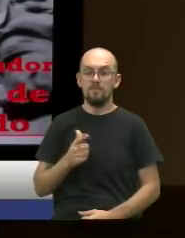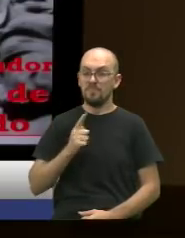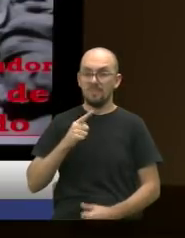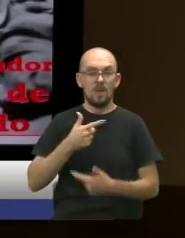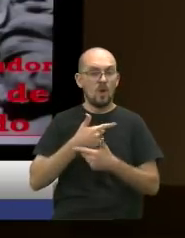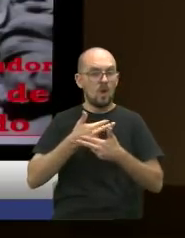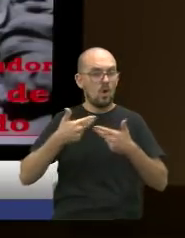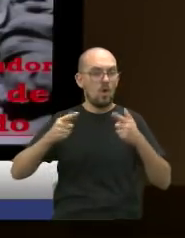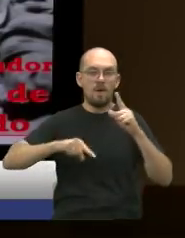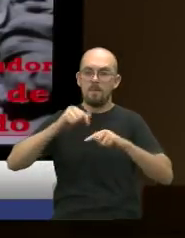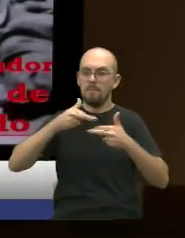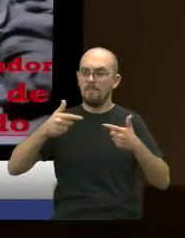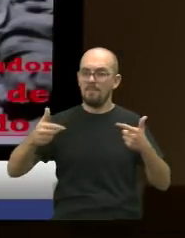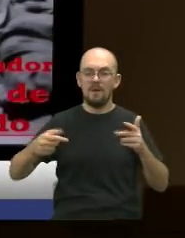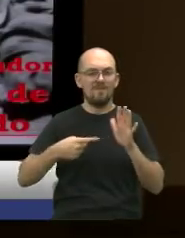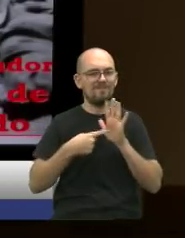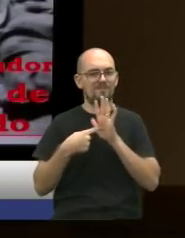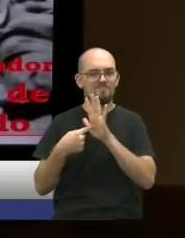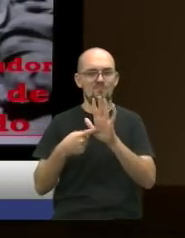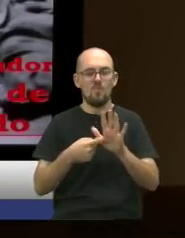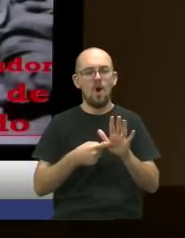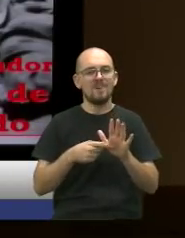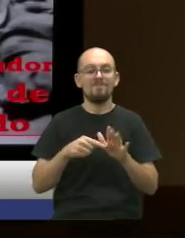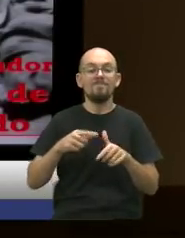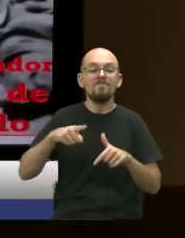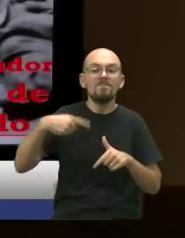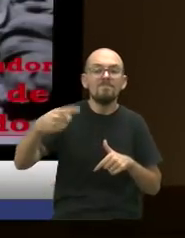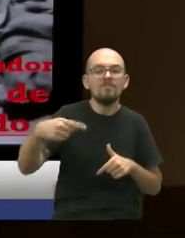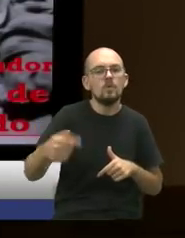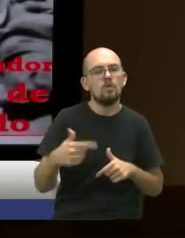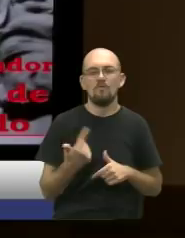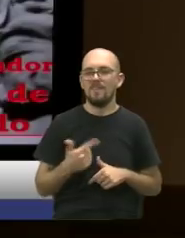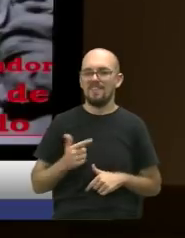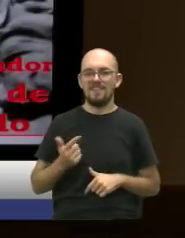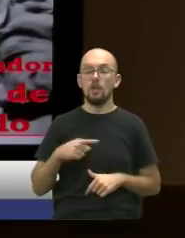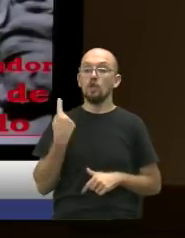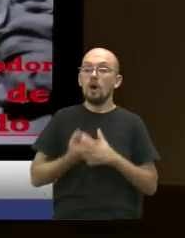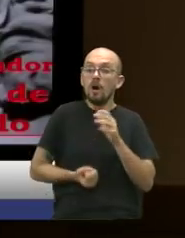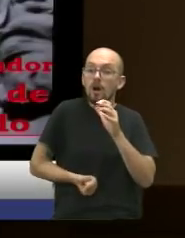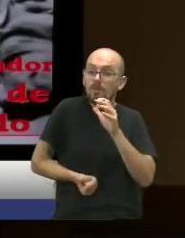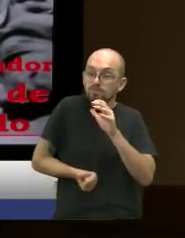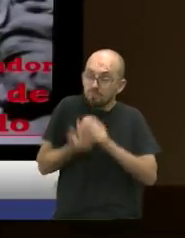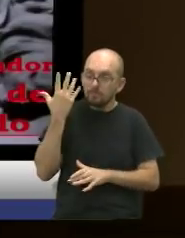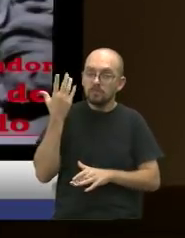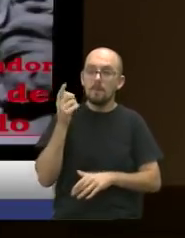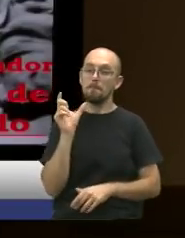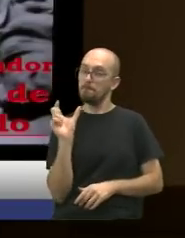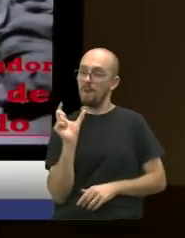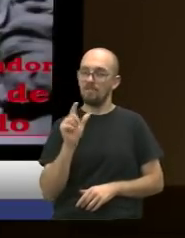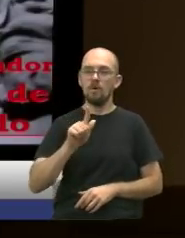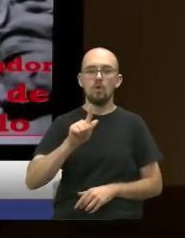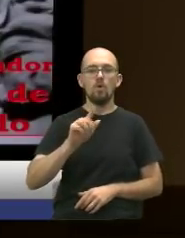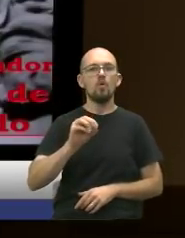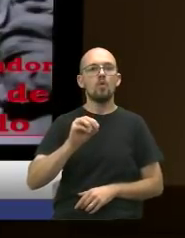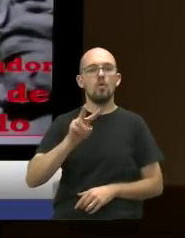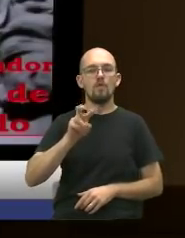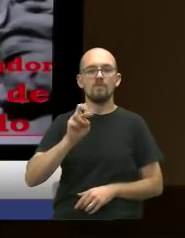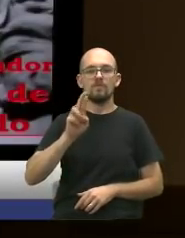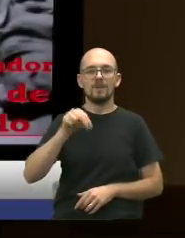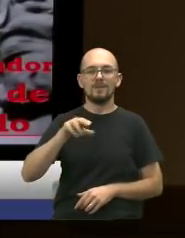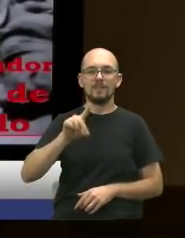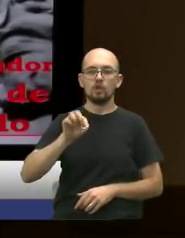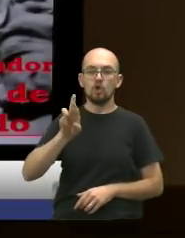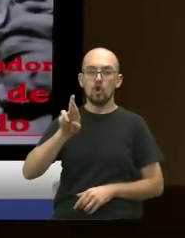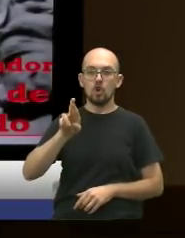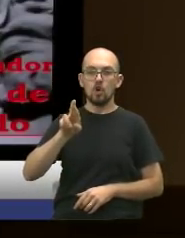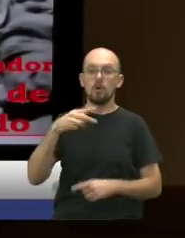viu? Várias criações aqui que nunca mais nós vamos ver. Nós criamos o título governador de estado a partir de 32. Batendo palma,